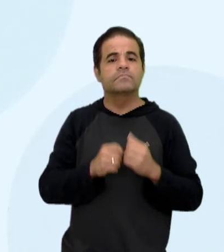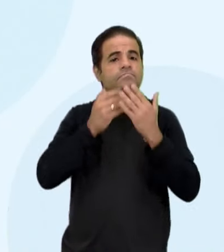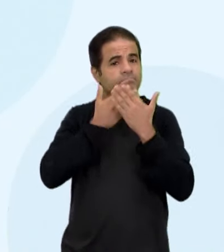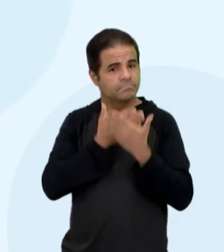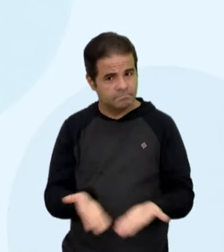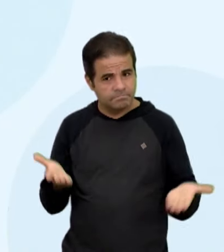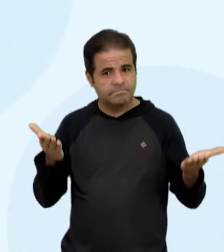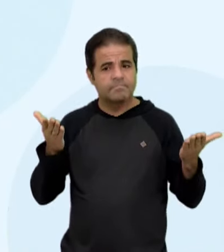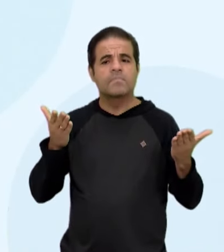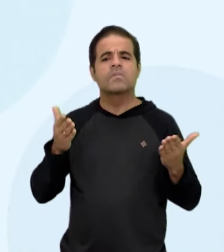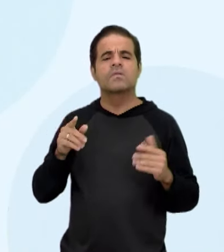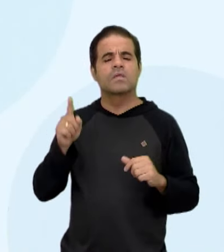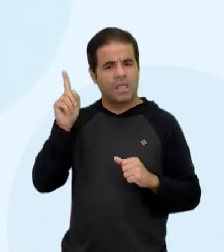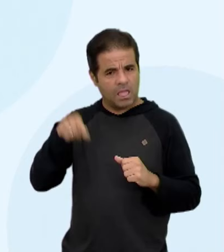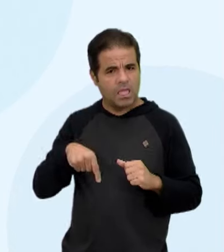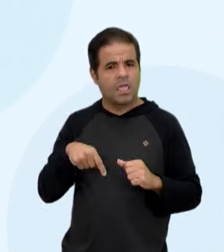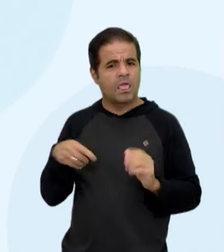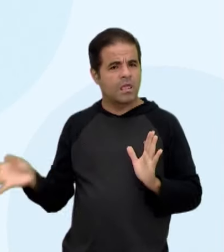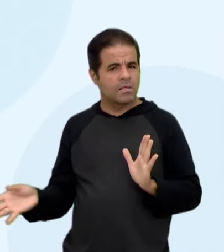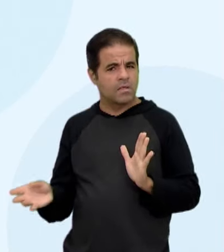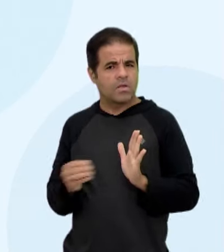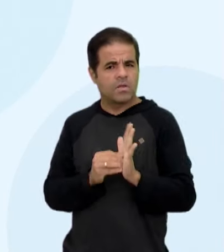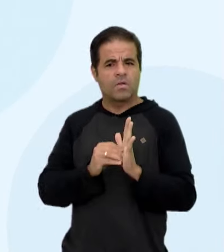Então, o pico do Everest, ele está a